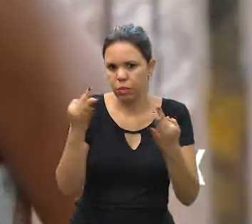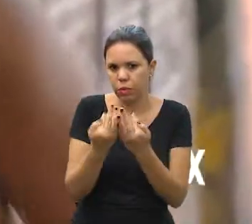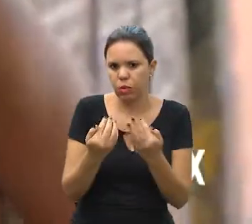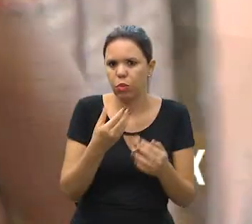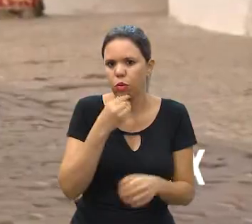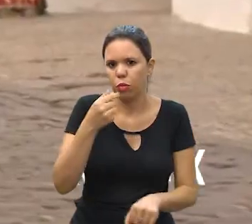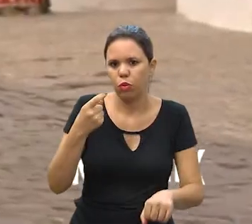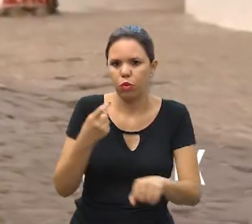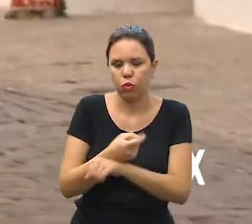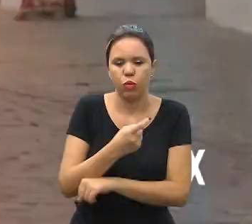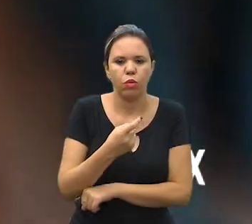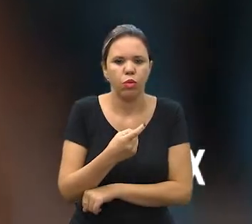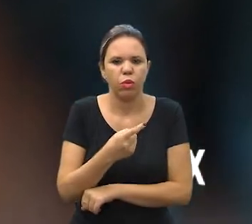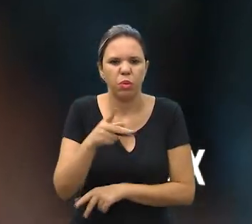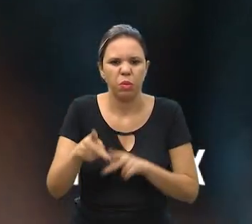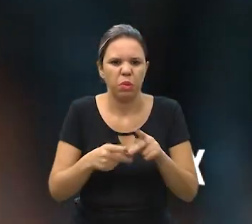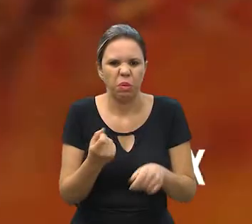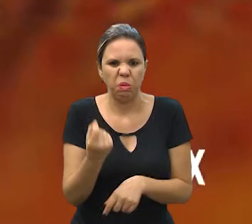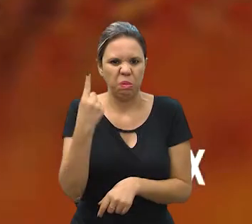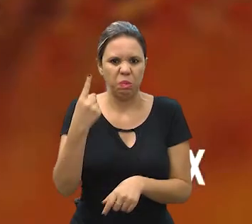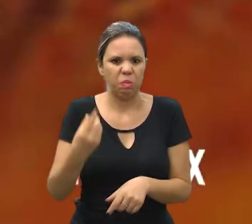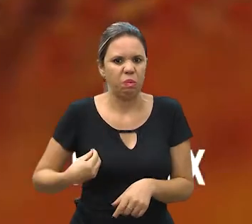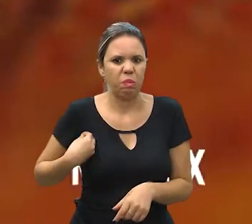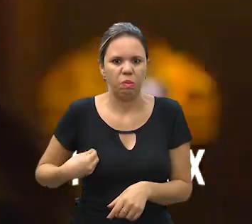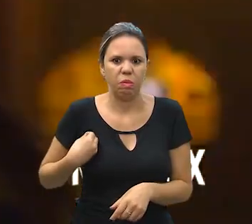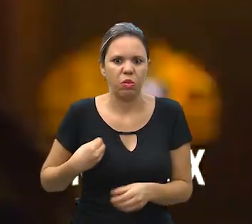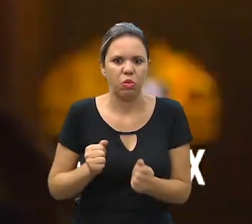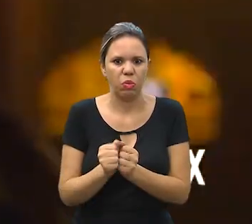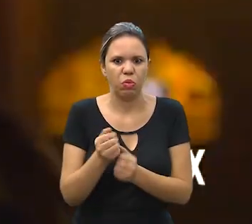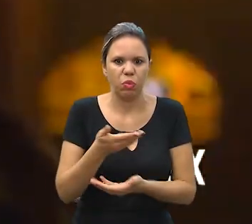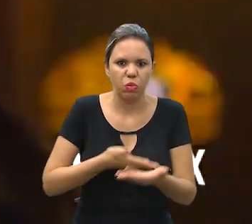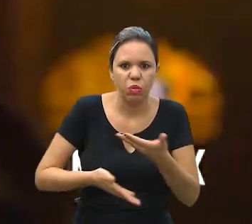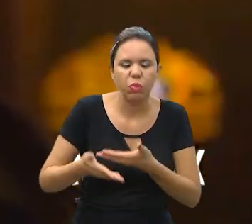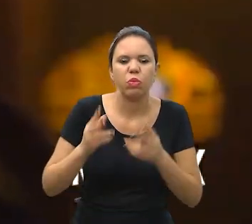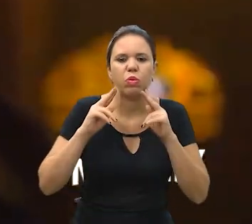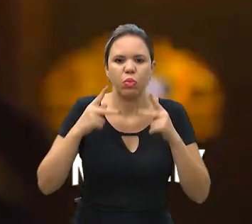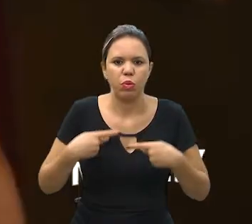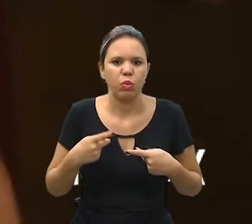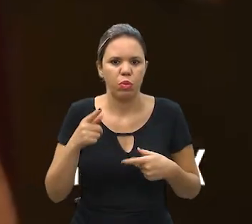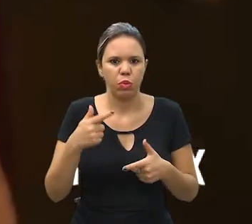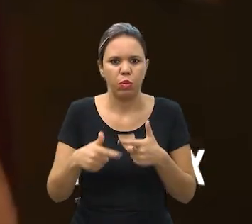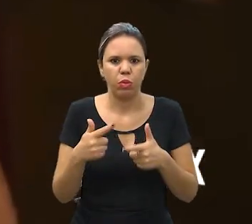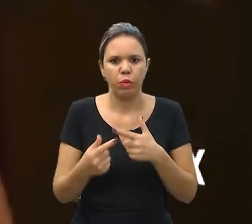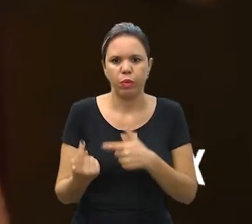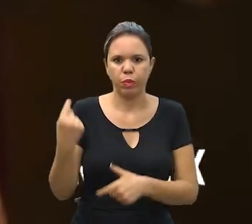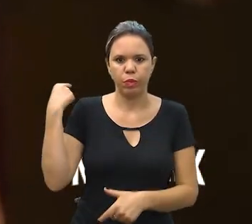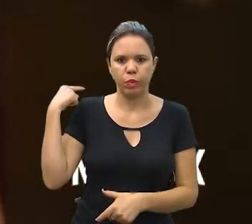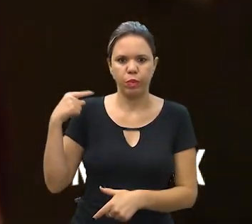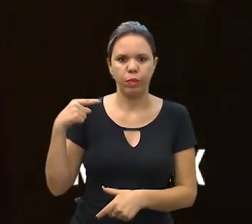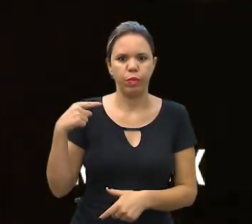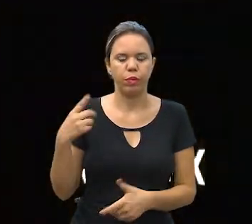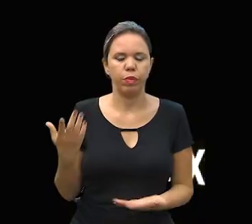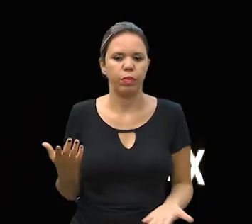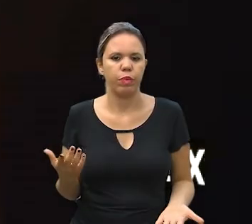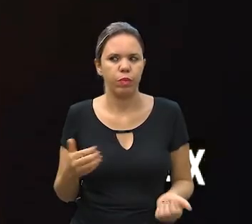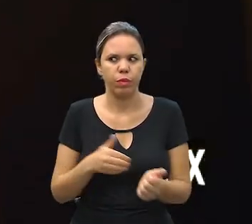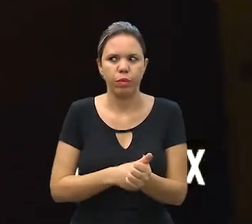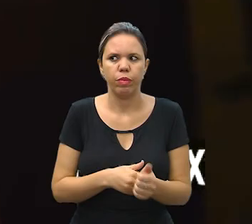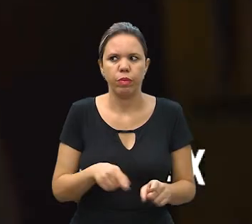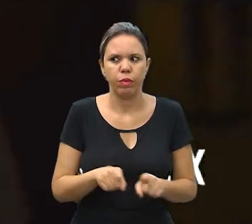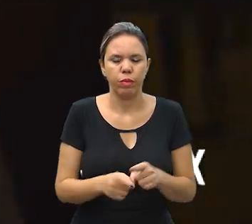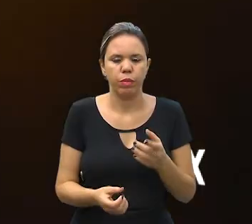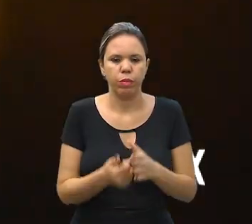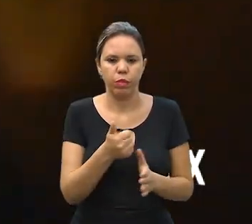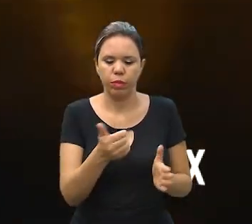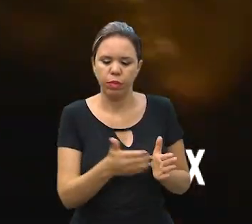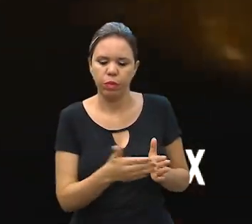um homem descobre criaturas folclóricas vivendo entre os humanos, e isso tem a ver com o seu passado misterioso. A primeira